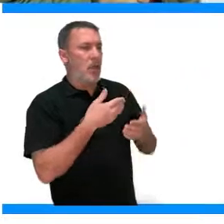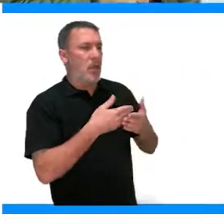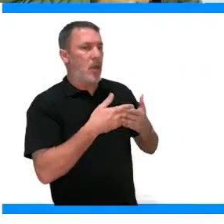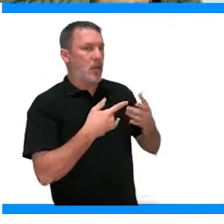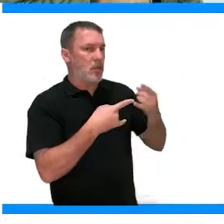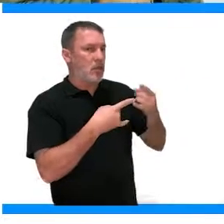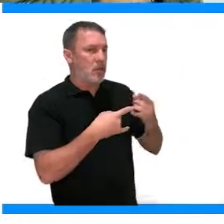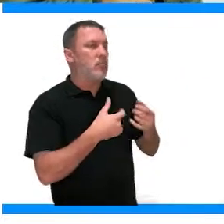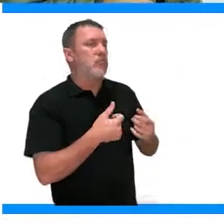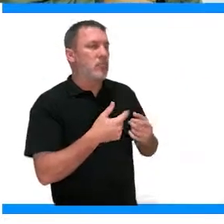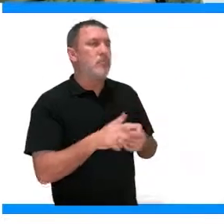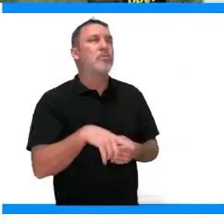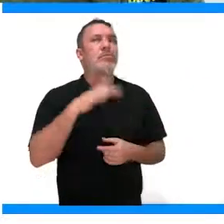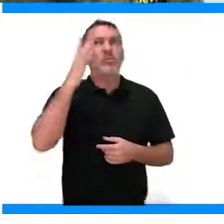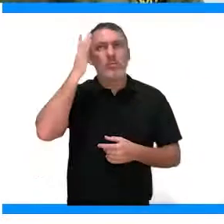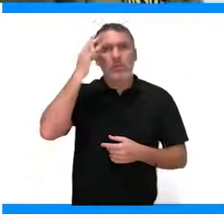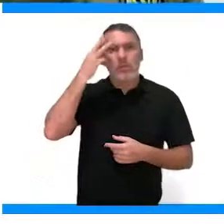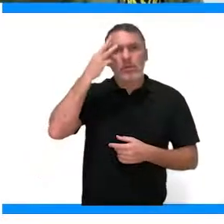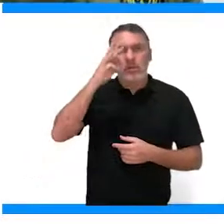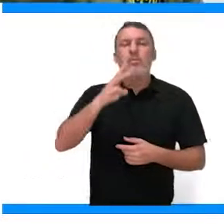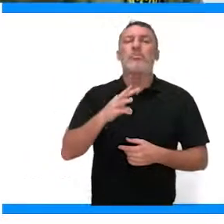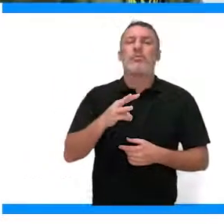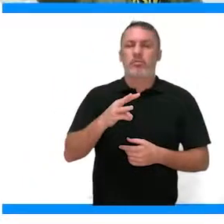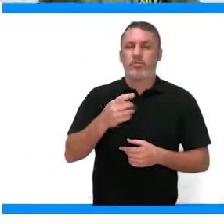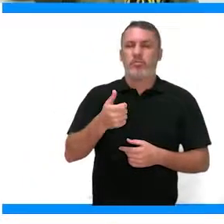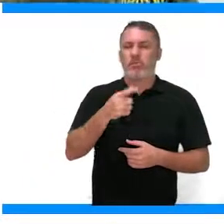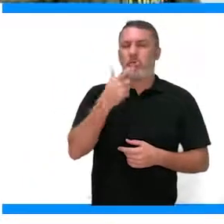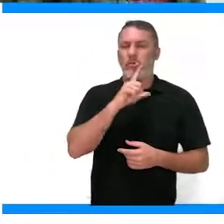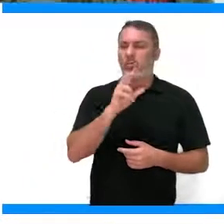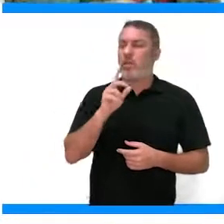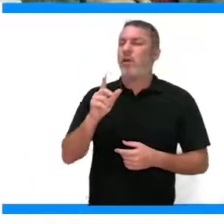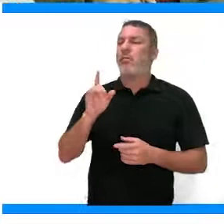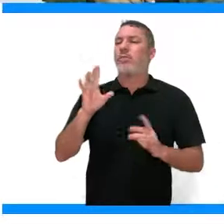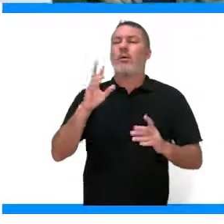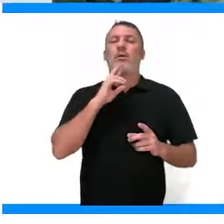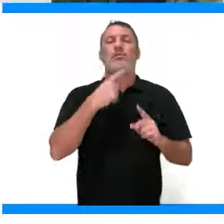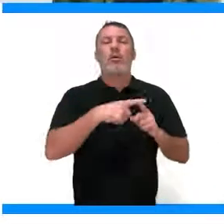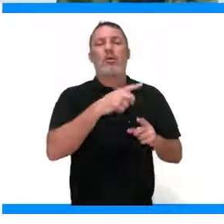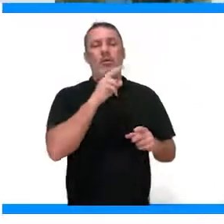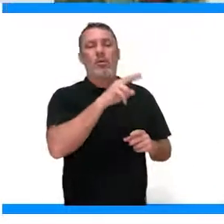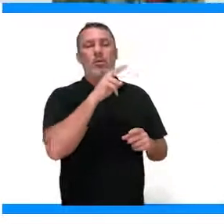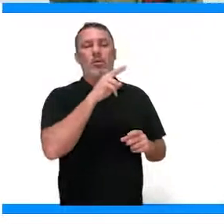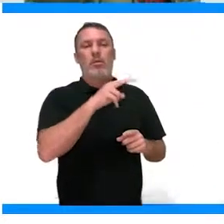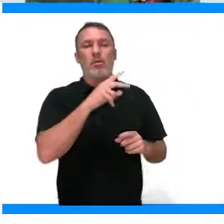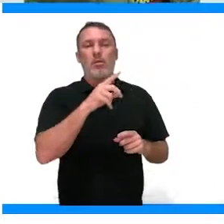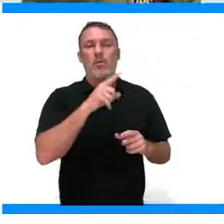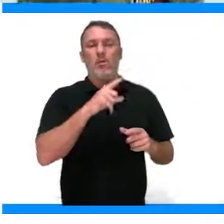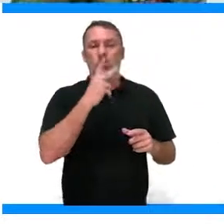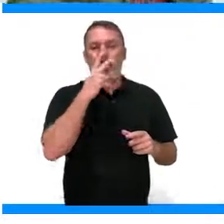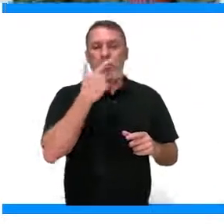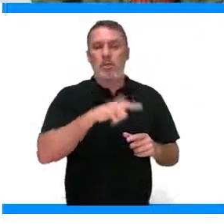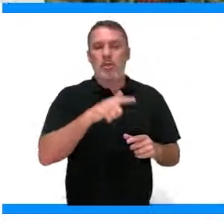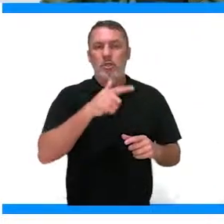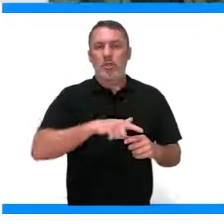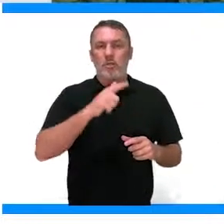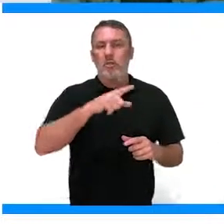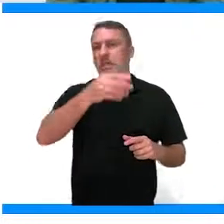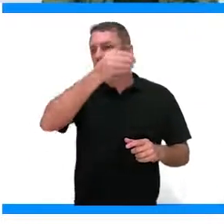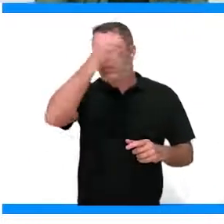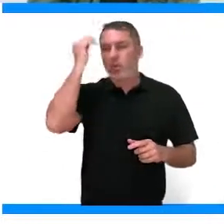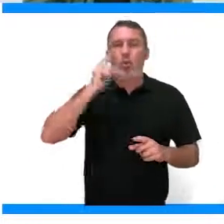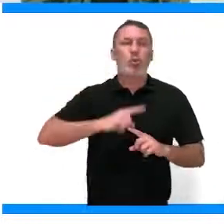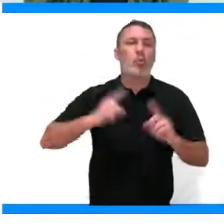na videoaula. Show! No terceiro dia, você vai conseguir fazer a questão sozinho e nunca mais vai